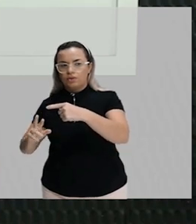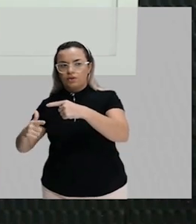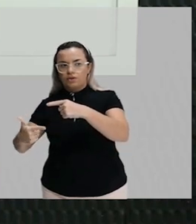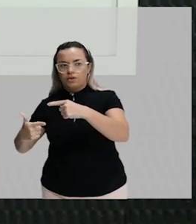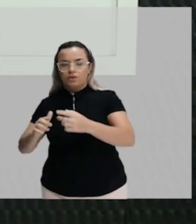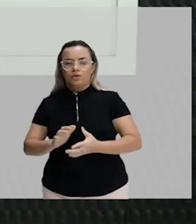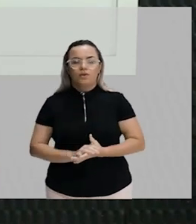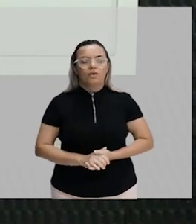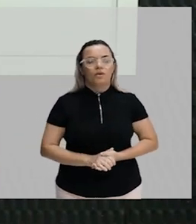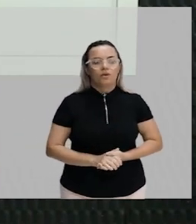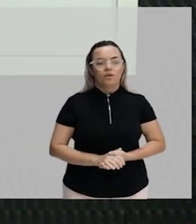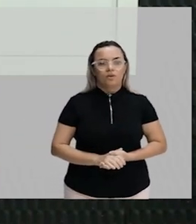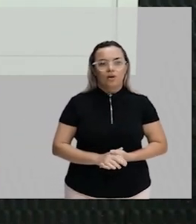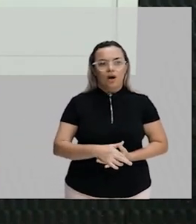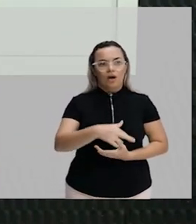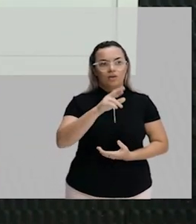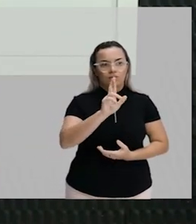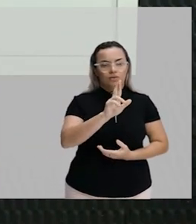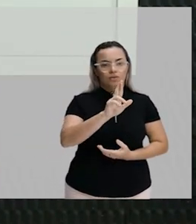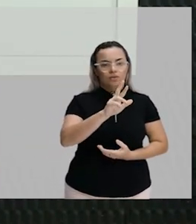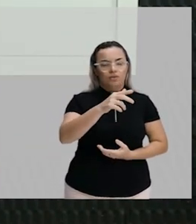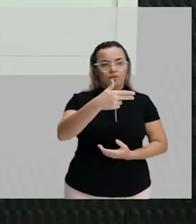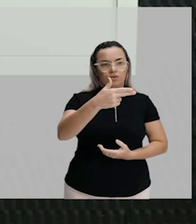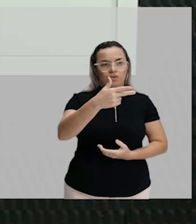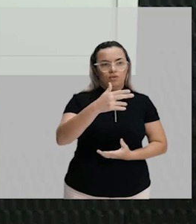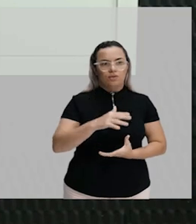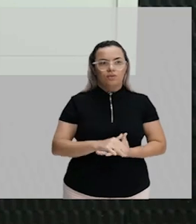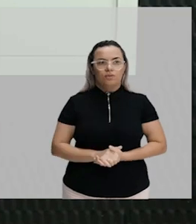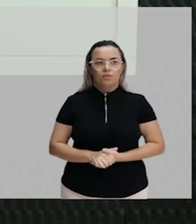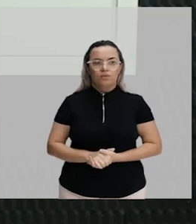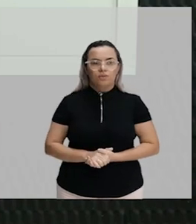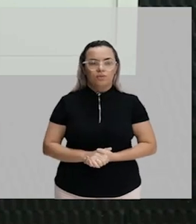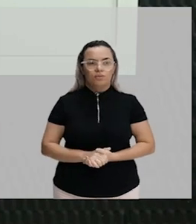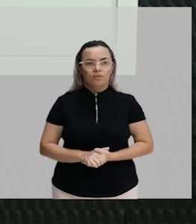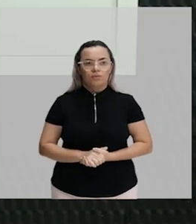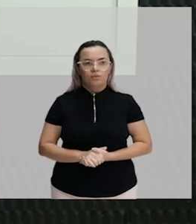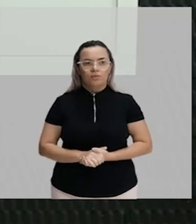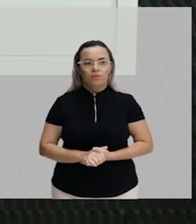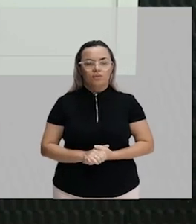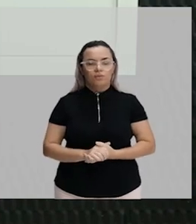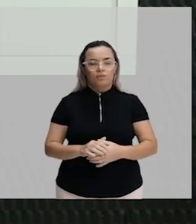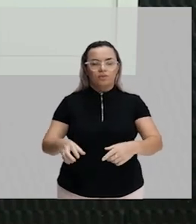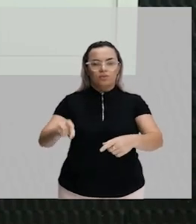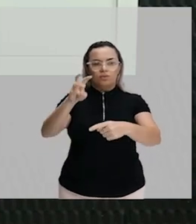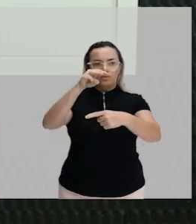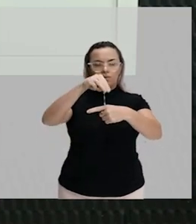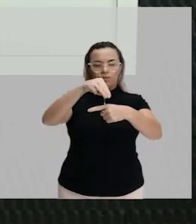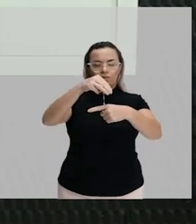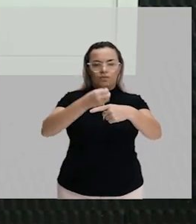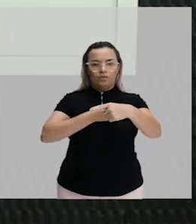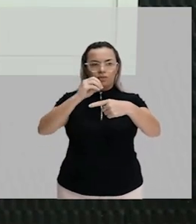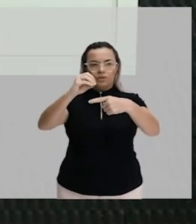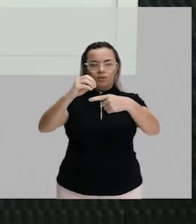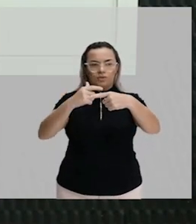resultante vai ser dado por vou colocar só os comuns ó só que se